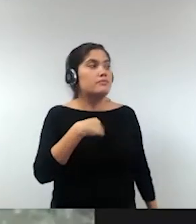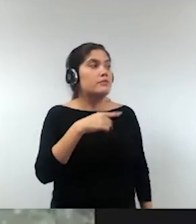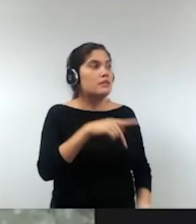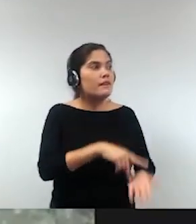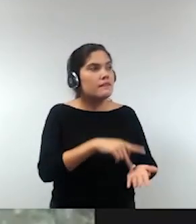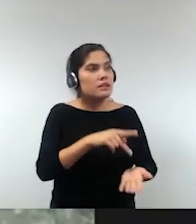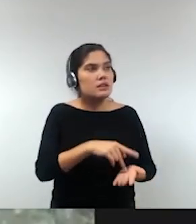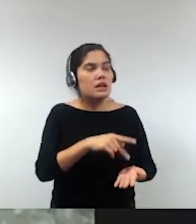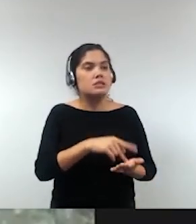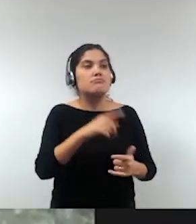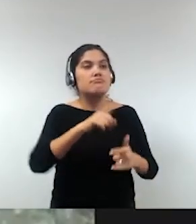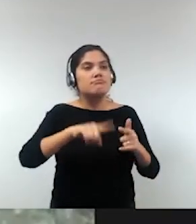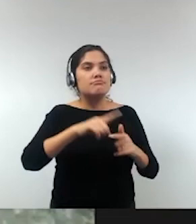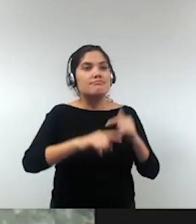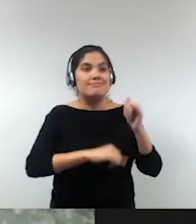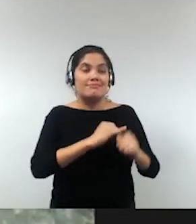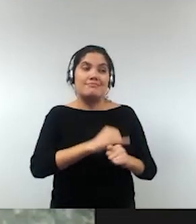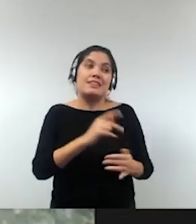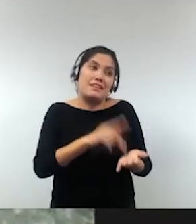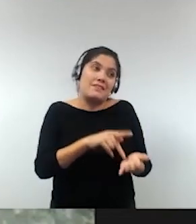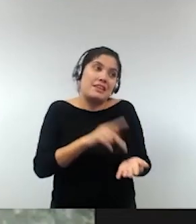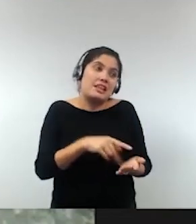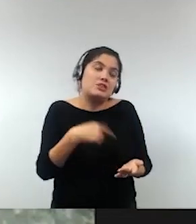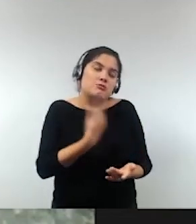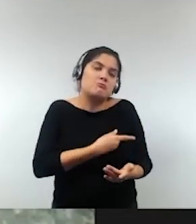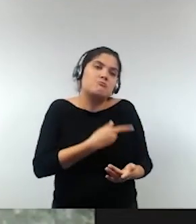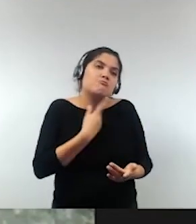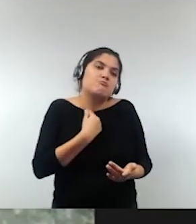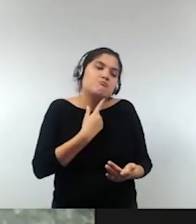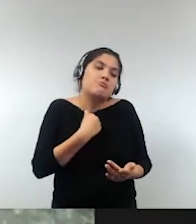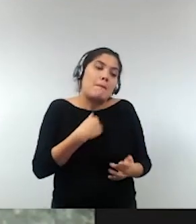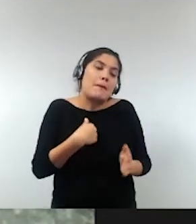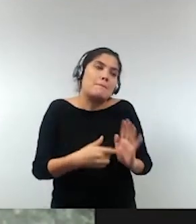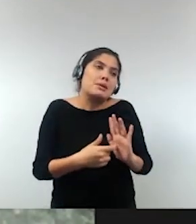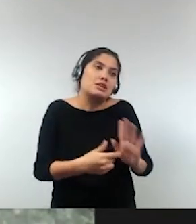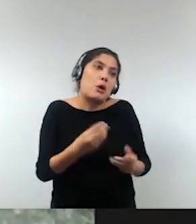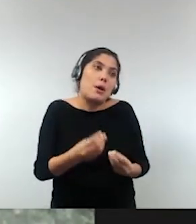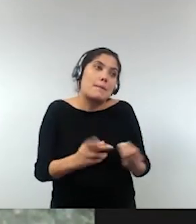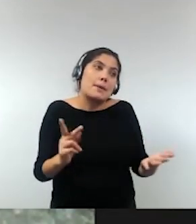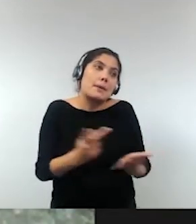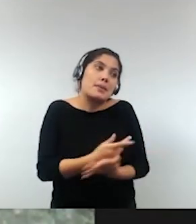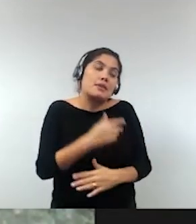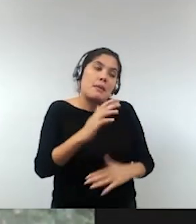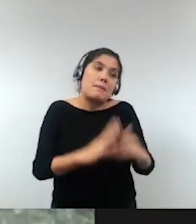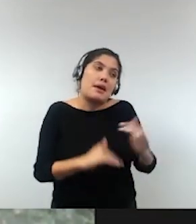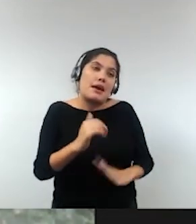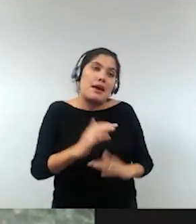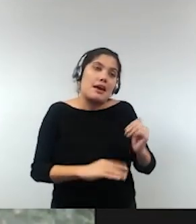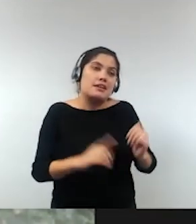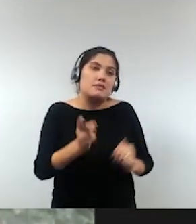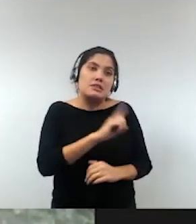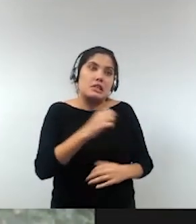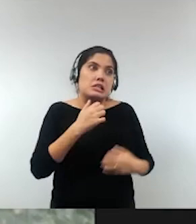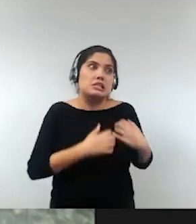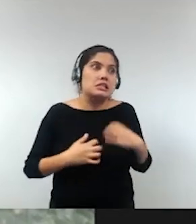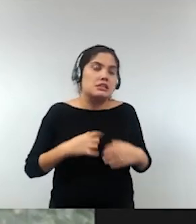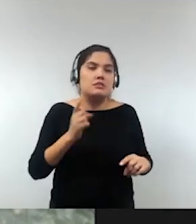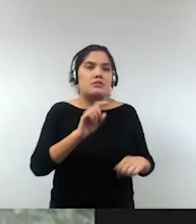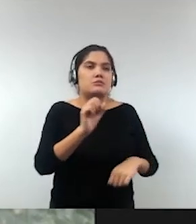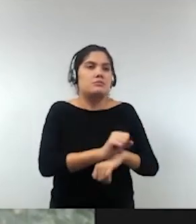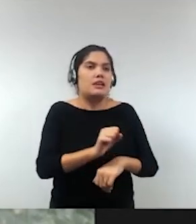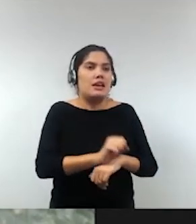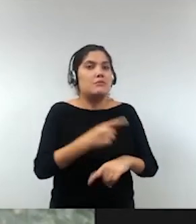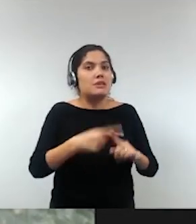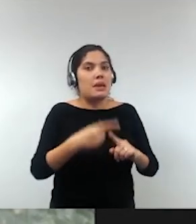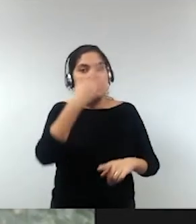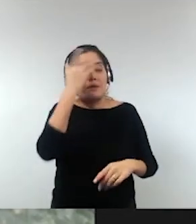sua caída agora foi proposital, né? Para a gente mostrar como isso pode acontecer na prática. Você não se desespera, aguarda que a sua mediadora